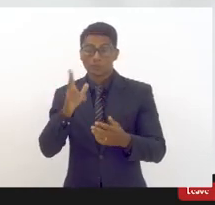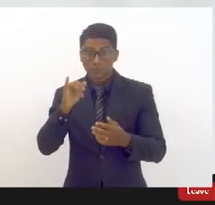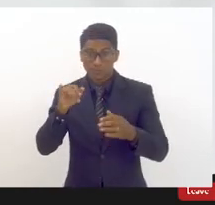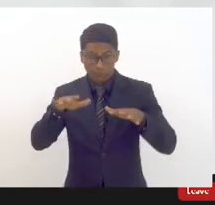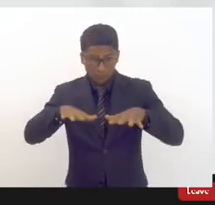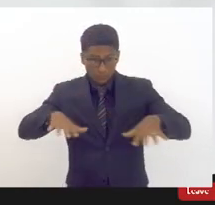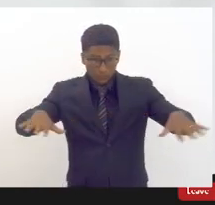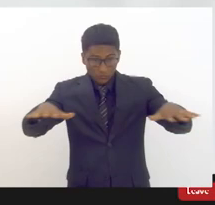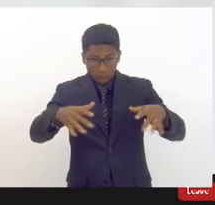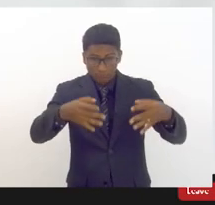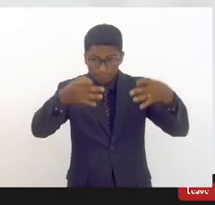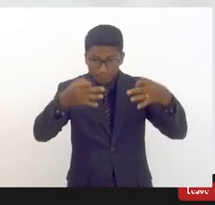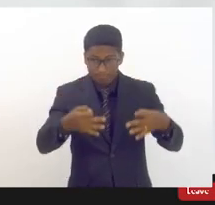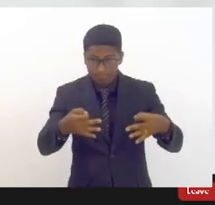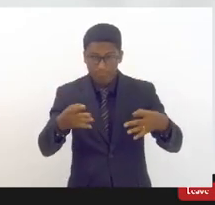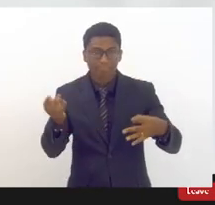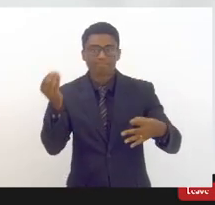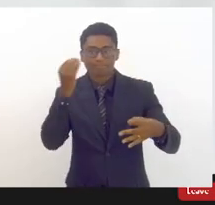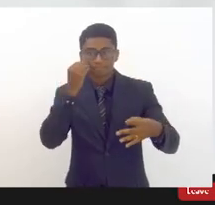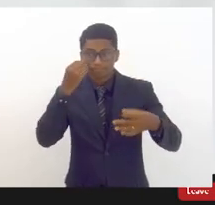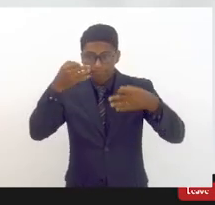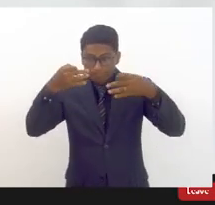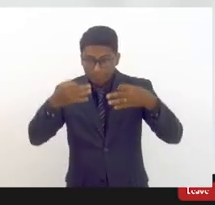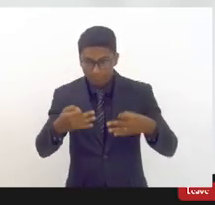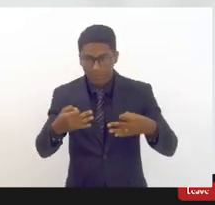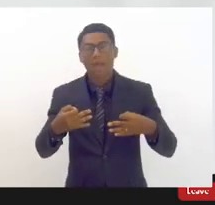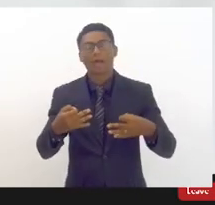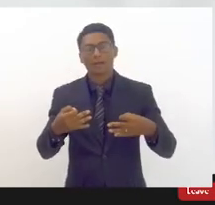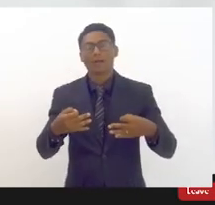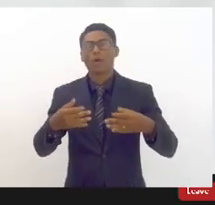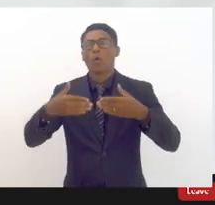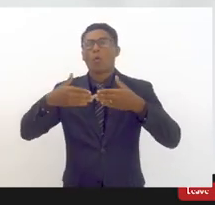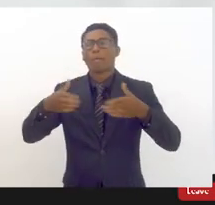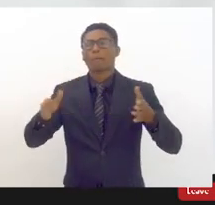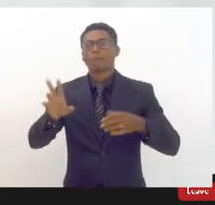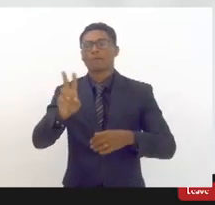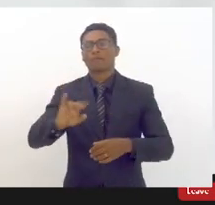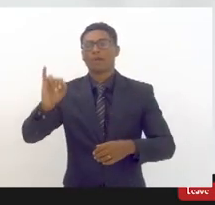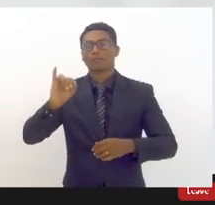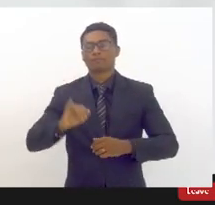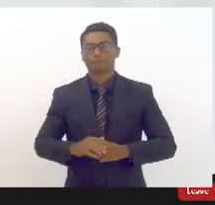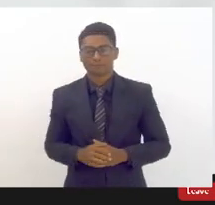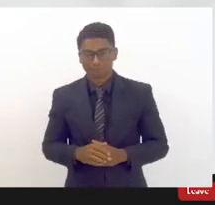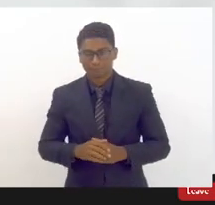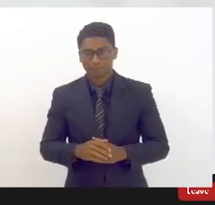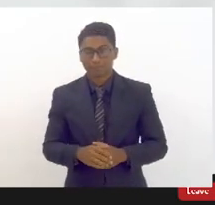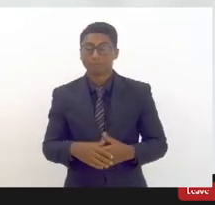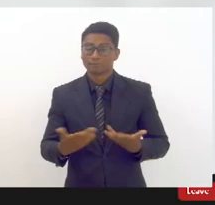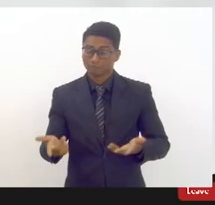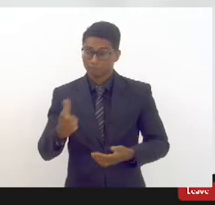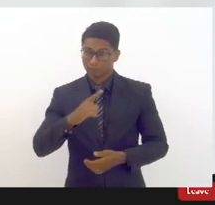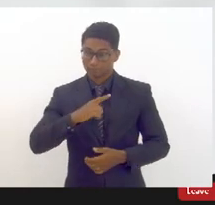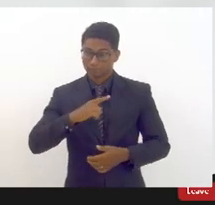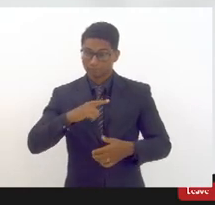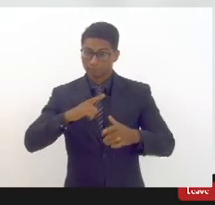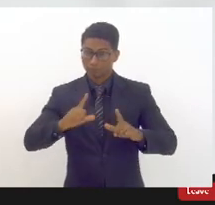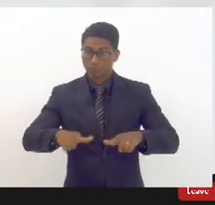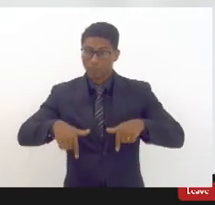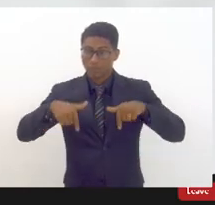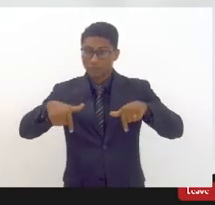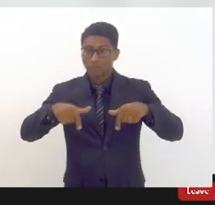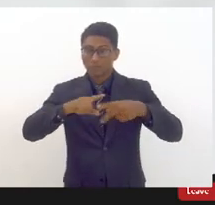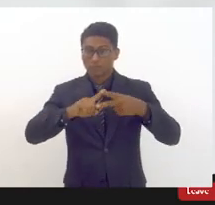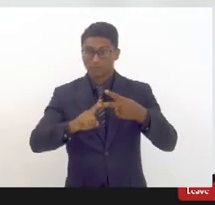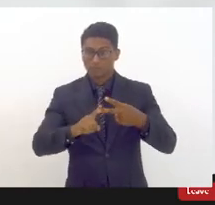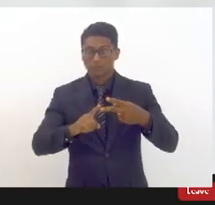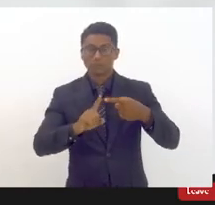tudo funcionar adequadamente. Então, a gente, resumidamente, a gente tem duas ações acontecendo de forma simultânea: esse